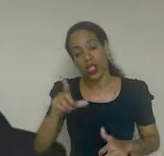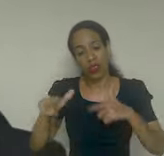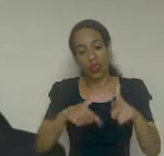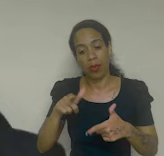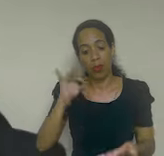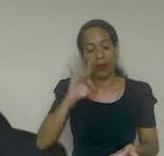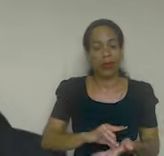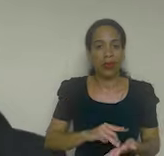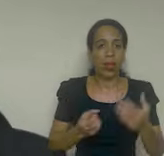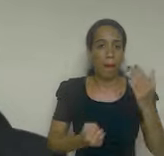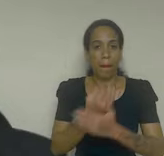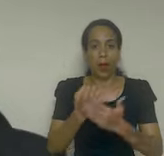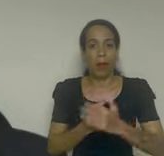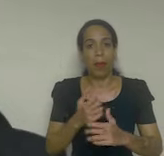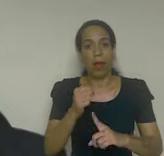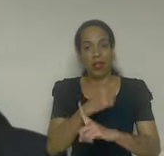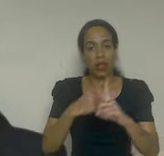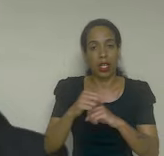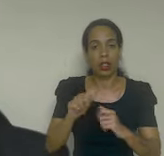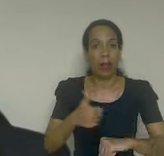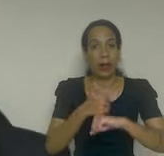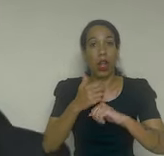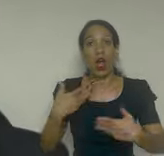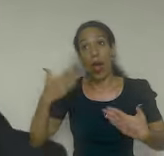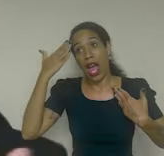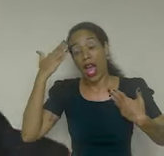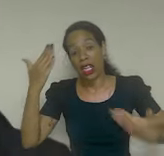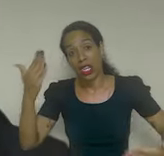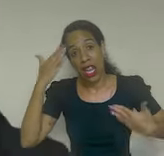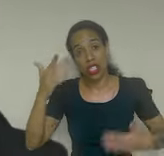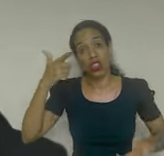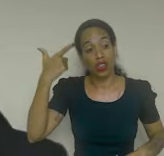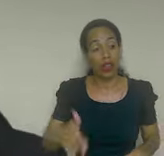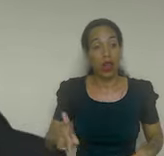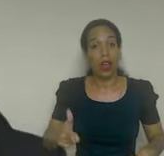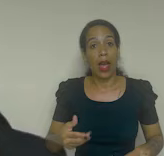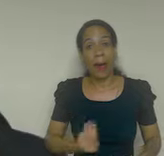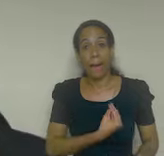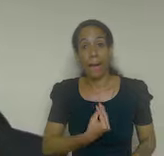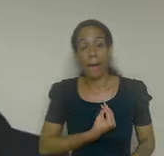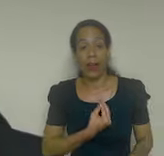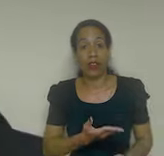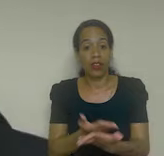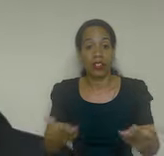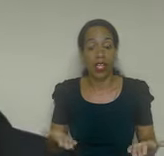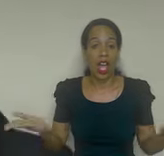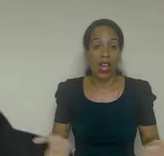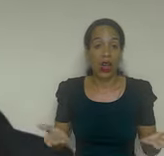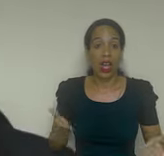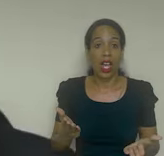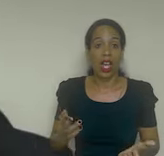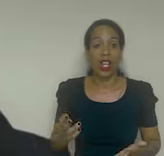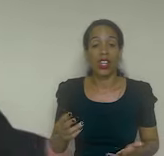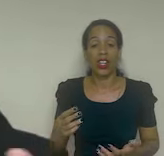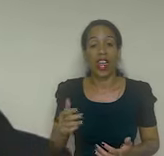trabalho mais efetivo que produza uma melhor sociedade. Então, eu agradeço enormemente, mais uma vez, a presença de vocês aqui e passo a palavra para as